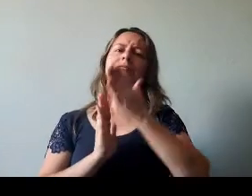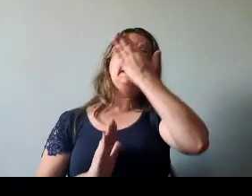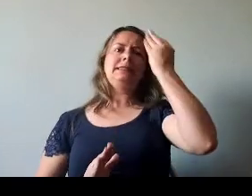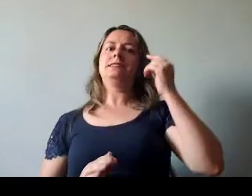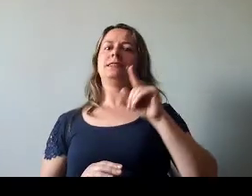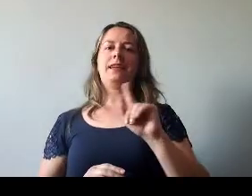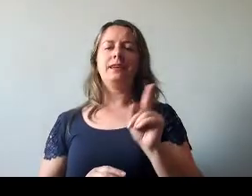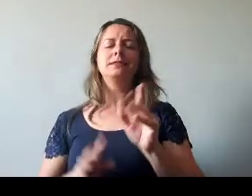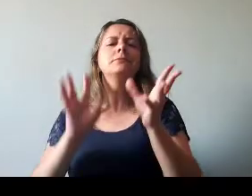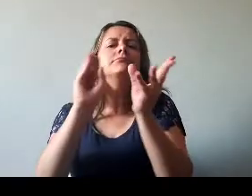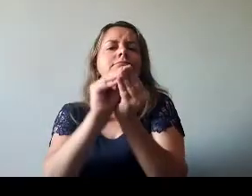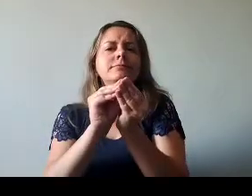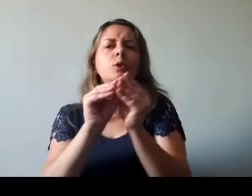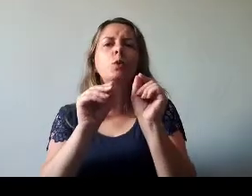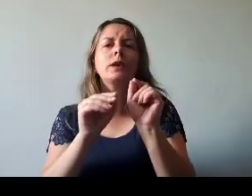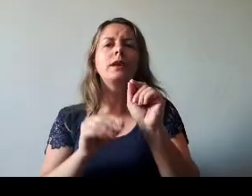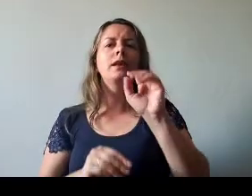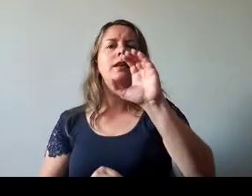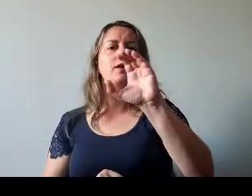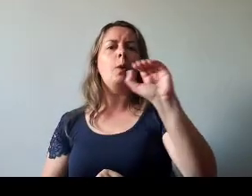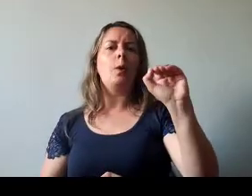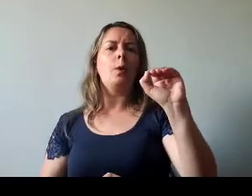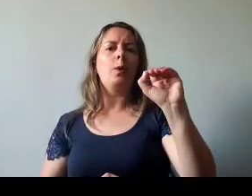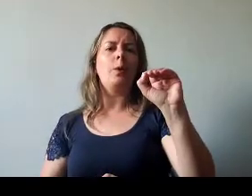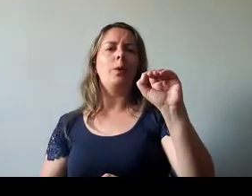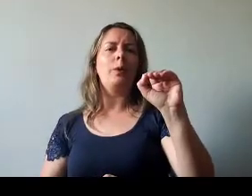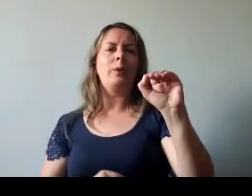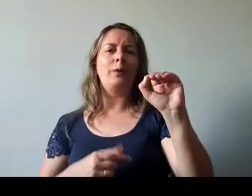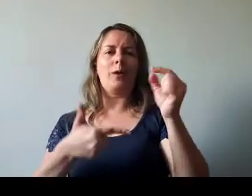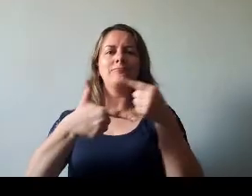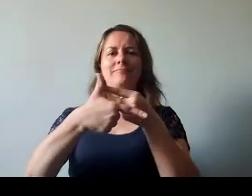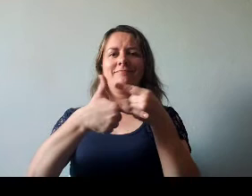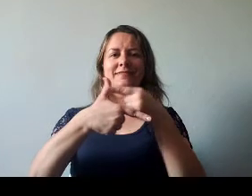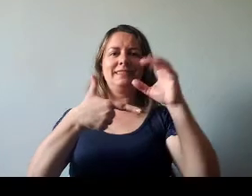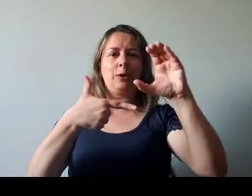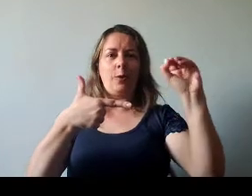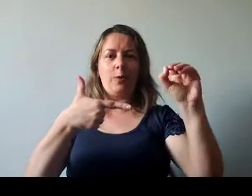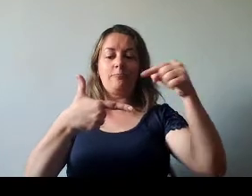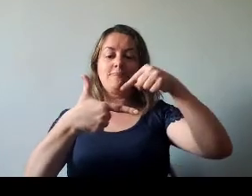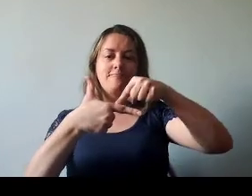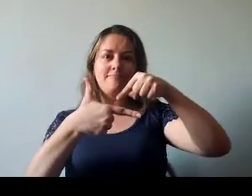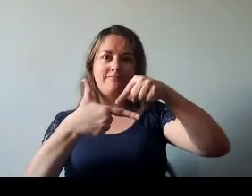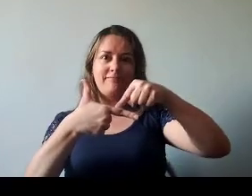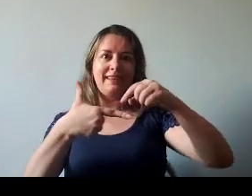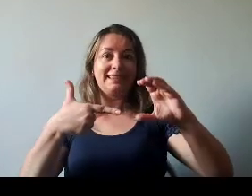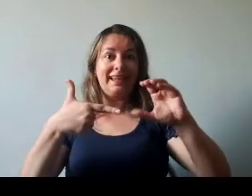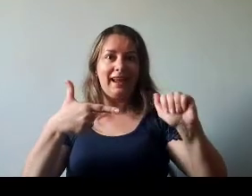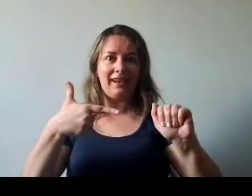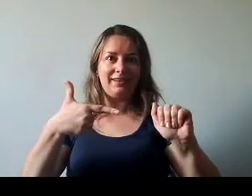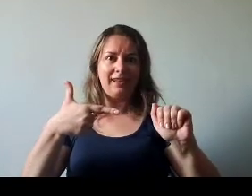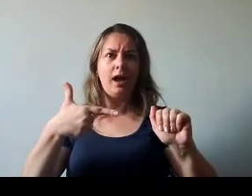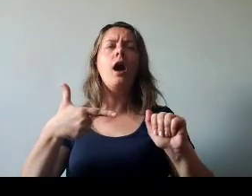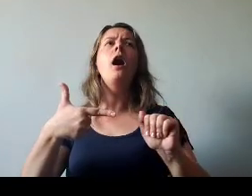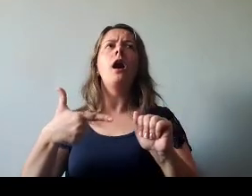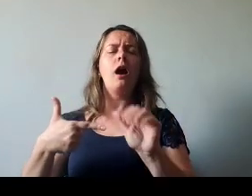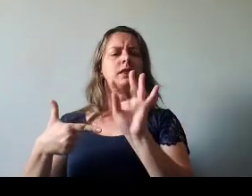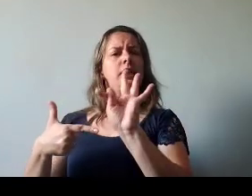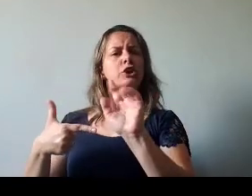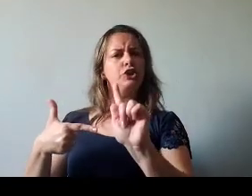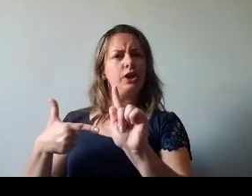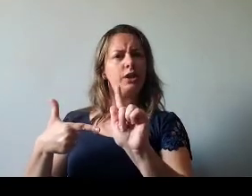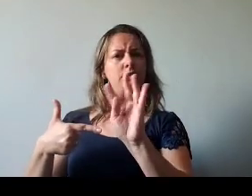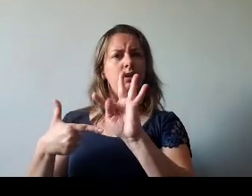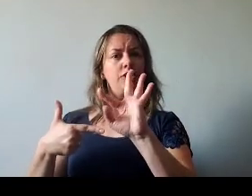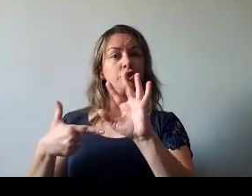Abrevia aqui, ó, cateto oposto, CO. Cateto adjacente, CA. Tangente é coca. Quem gosta de uma coca